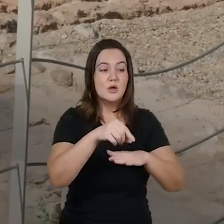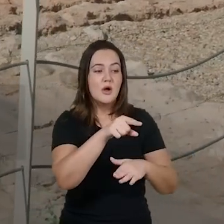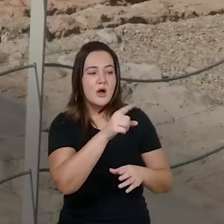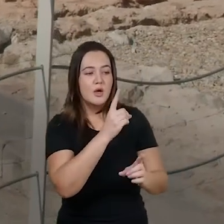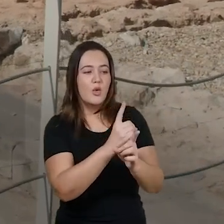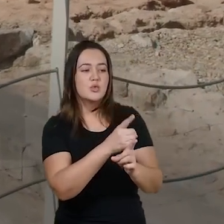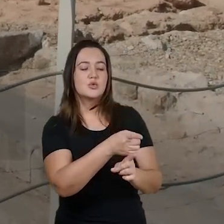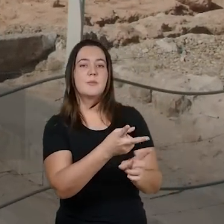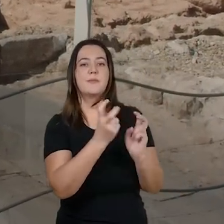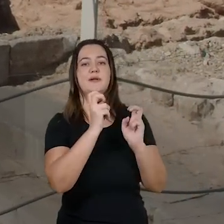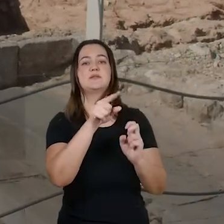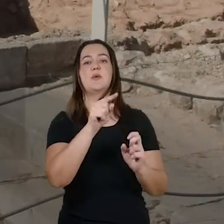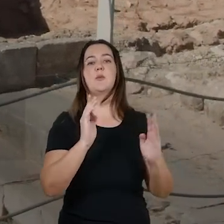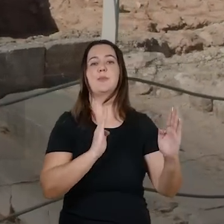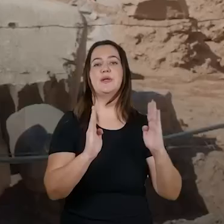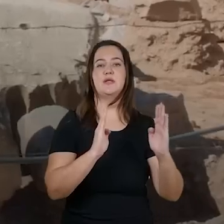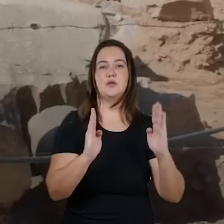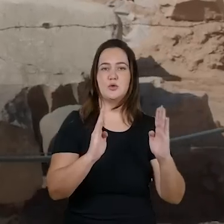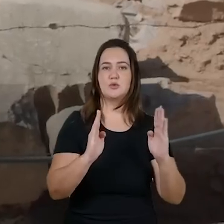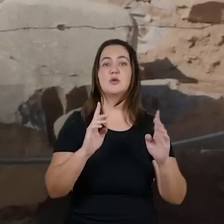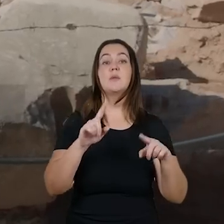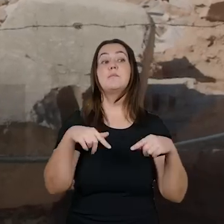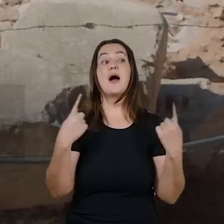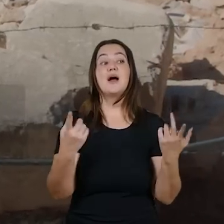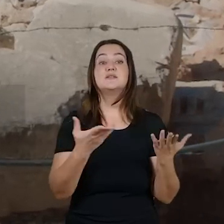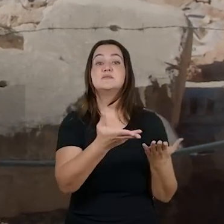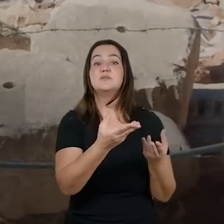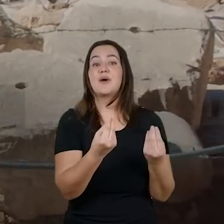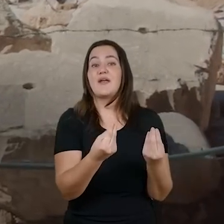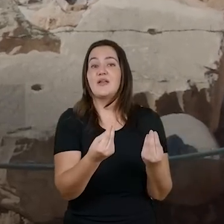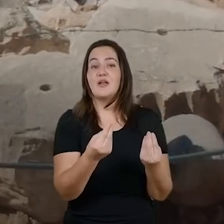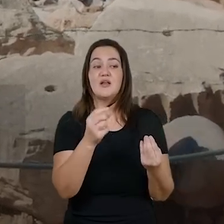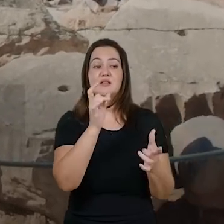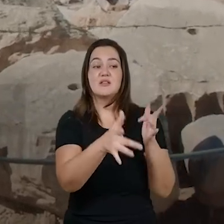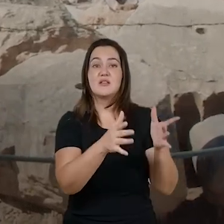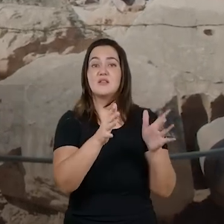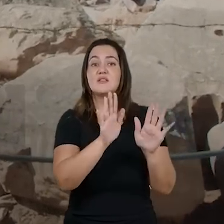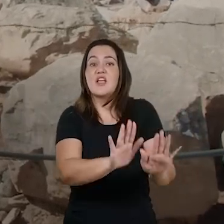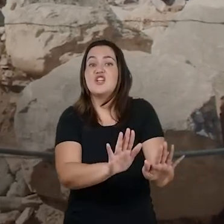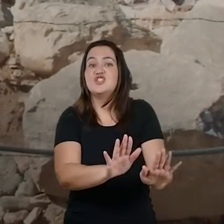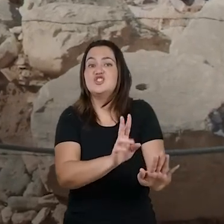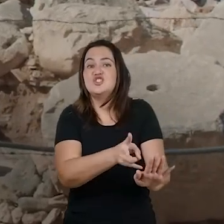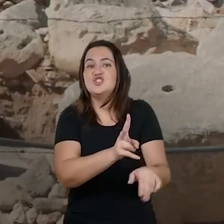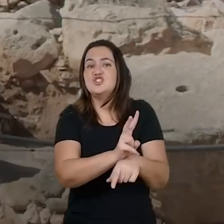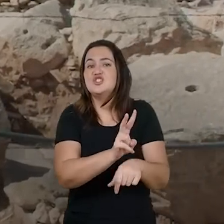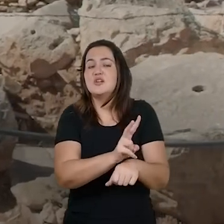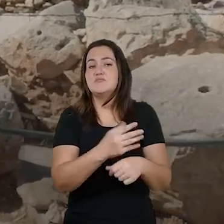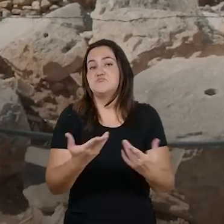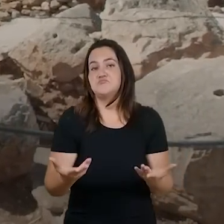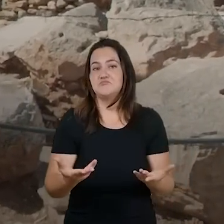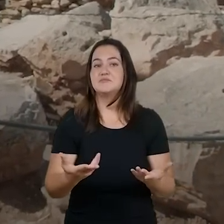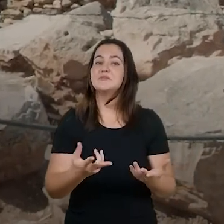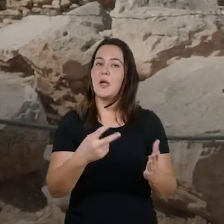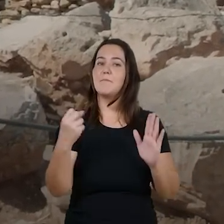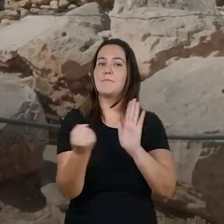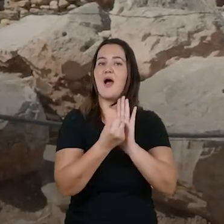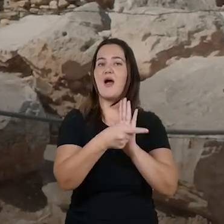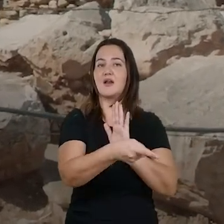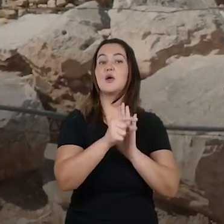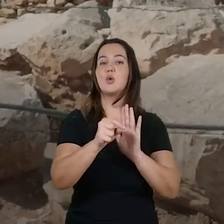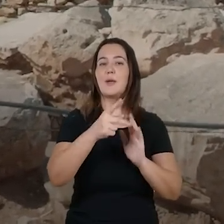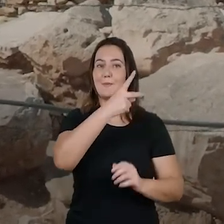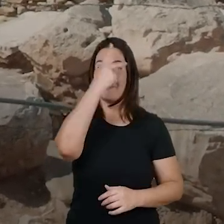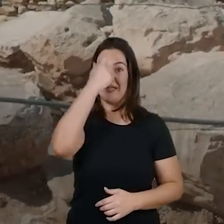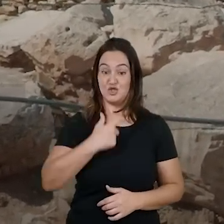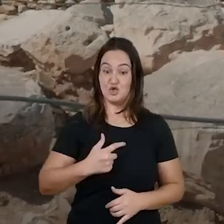trajetória exata que ele passaria nesses tempos aí. Nós não sabemos ainda, mas aqui você tem um emblema tátil do